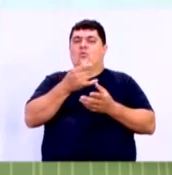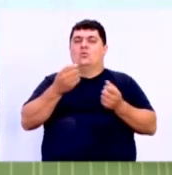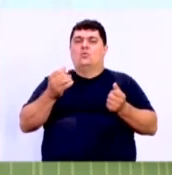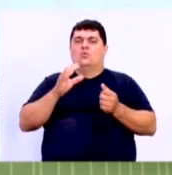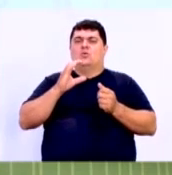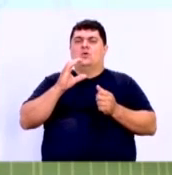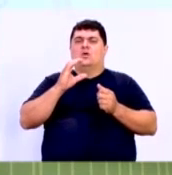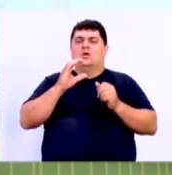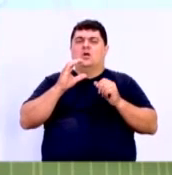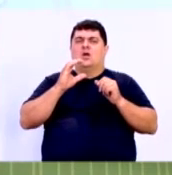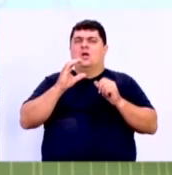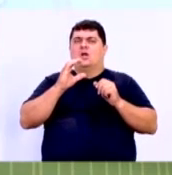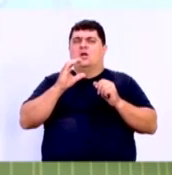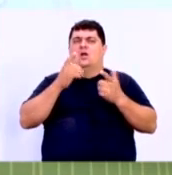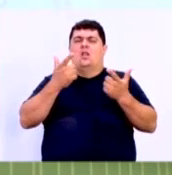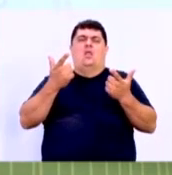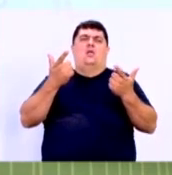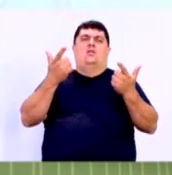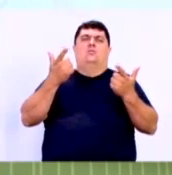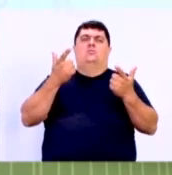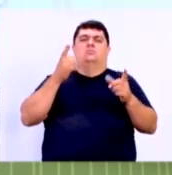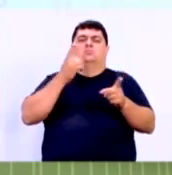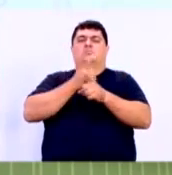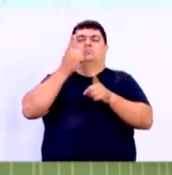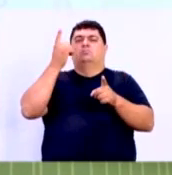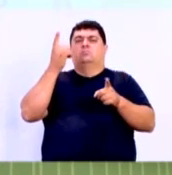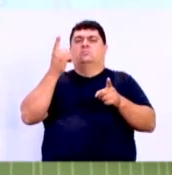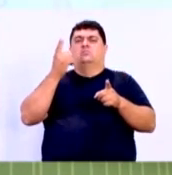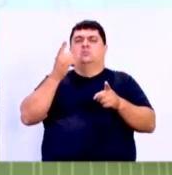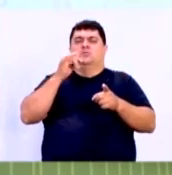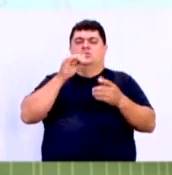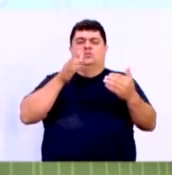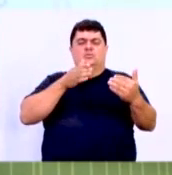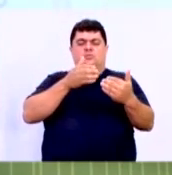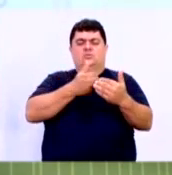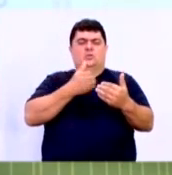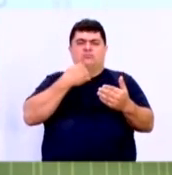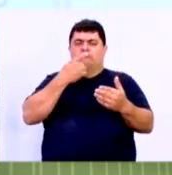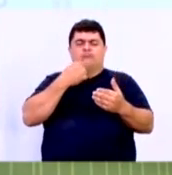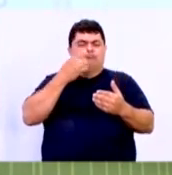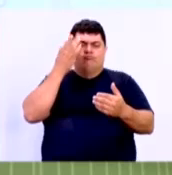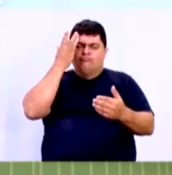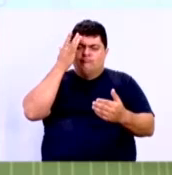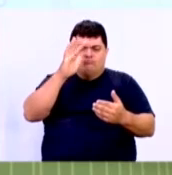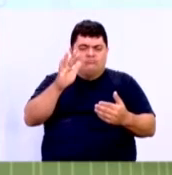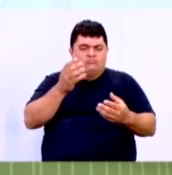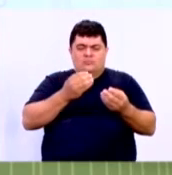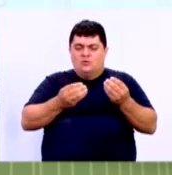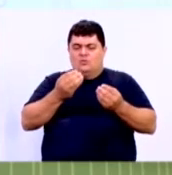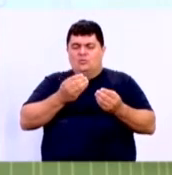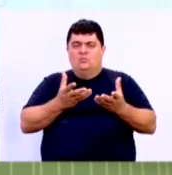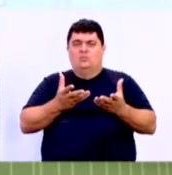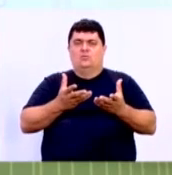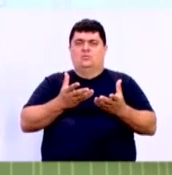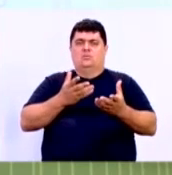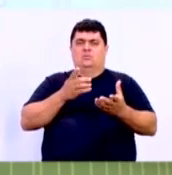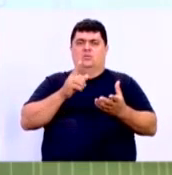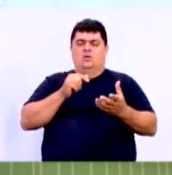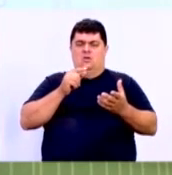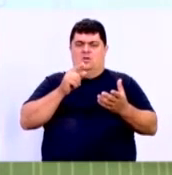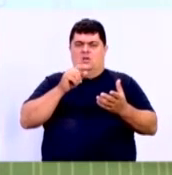claramente identificados. Os custos indiretos, aquele que eu não consigo associar com a produção, eles são